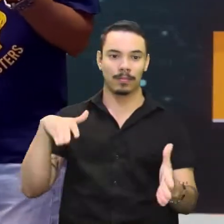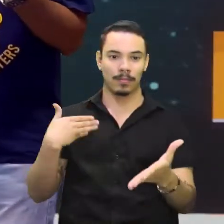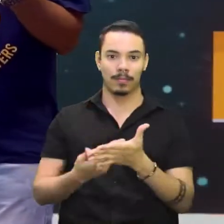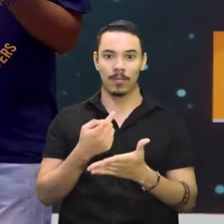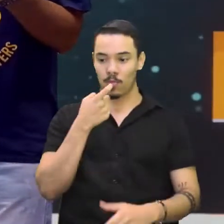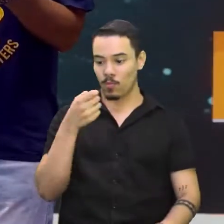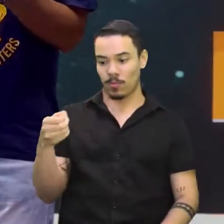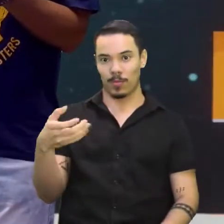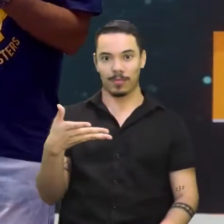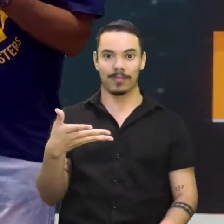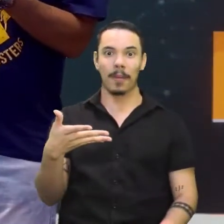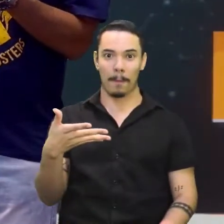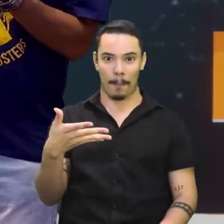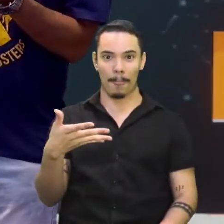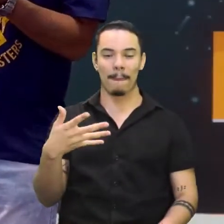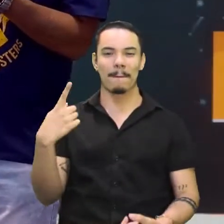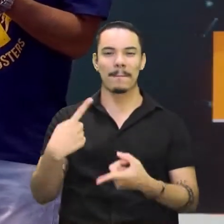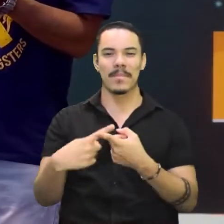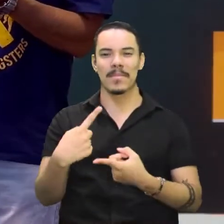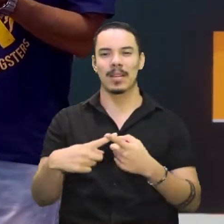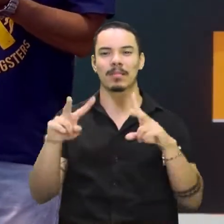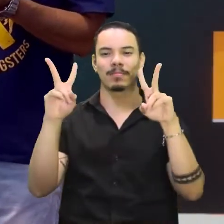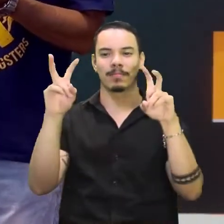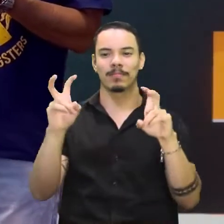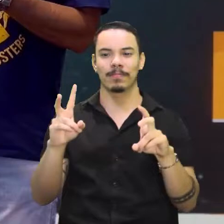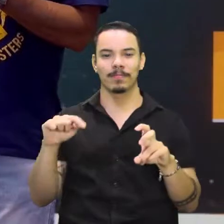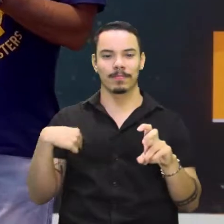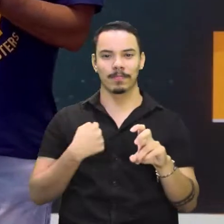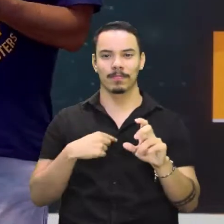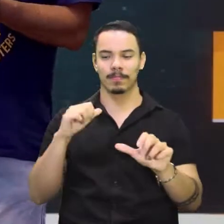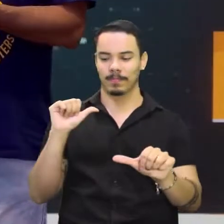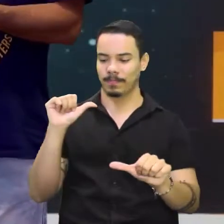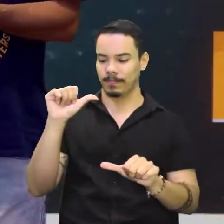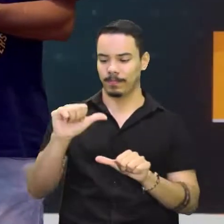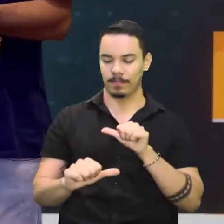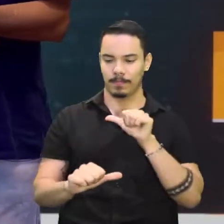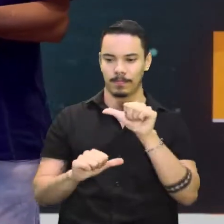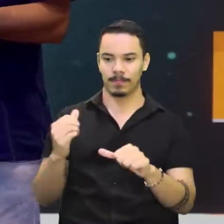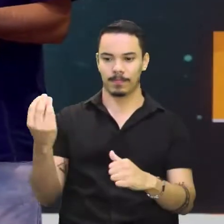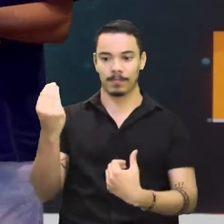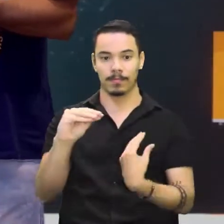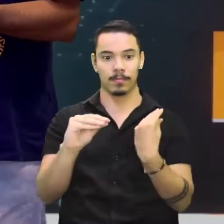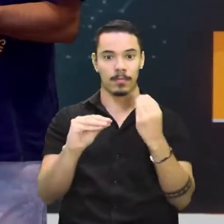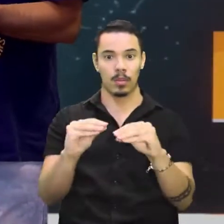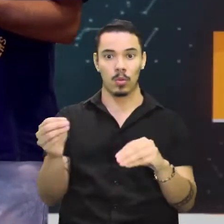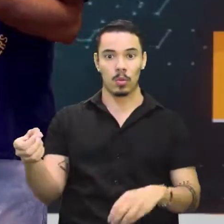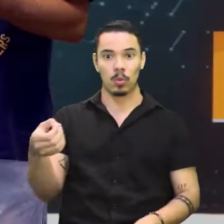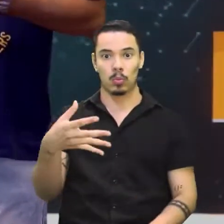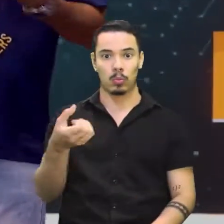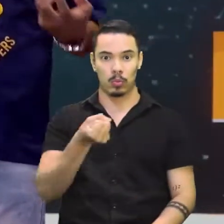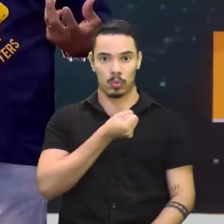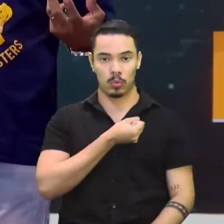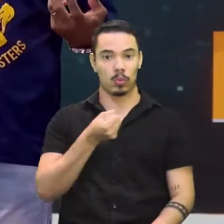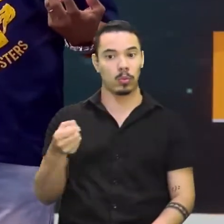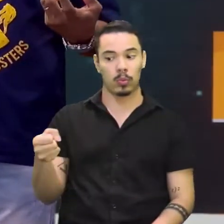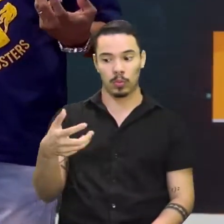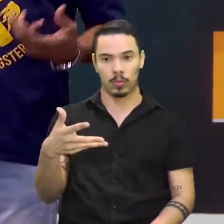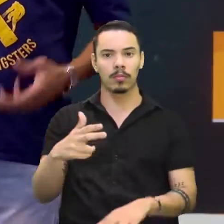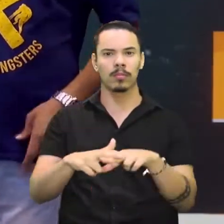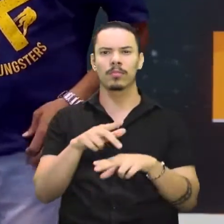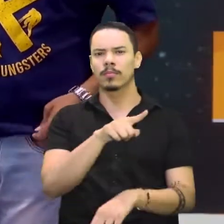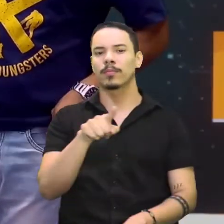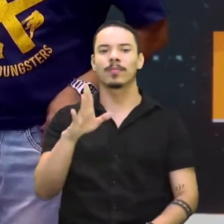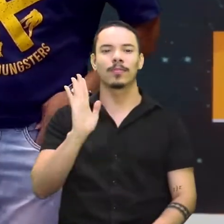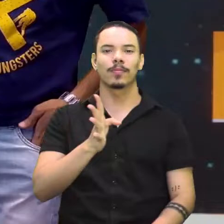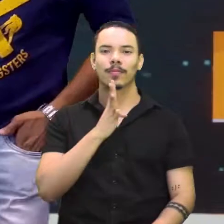um assunto que foi reformulado. Repaginado. E ele tá novo, entendeu? Tá novo. Mas você já conhece. Tá igual a